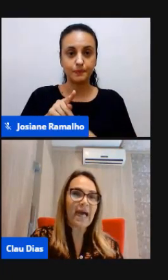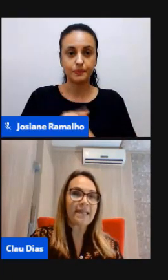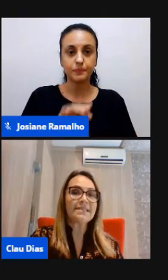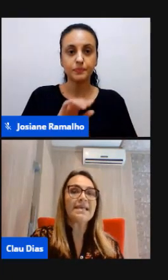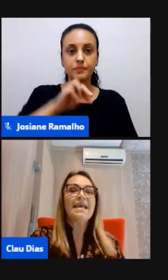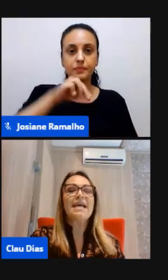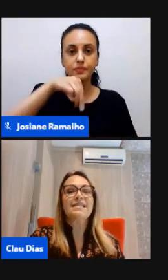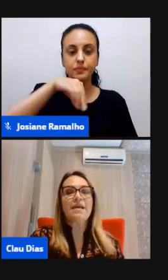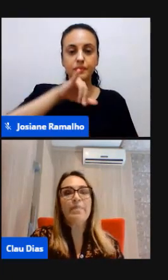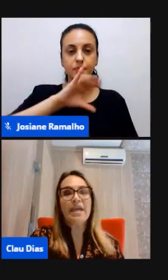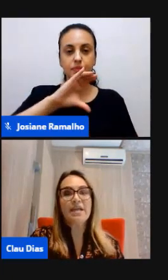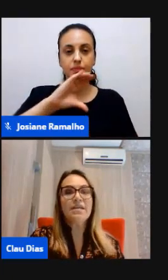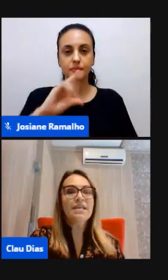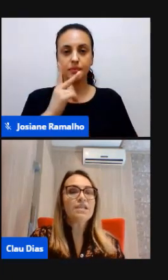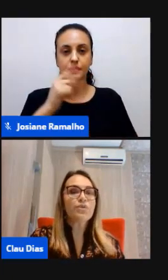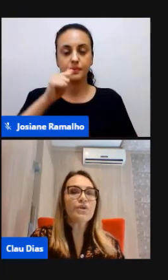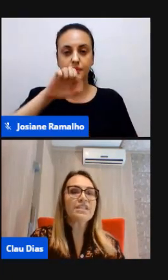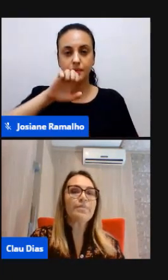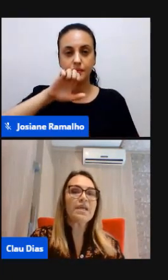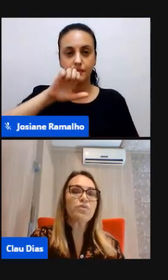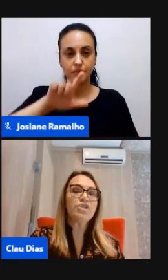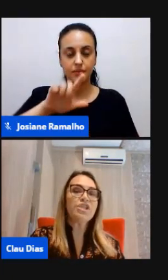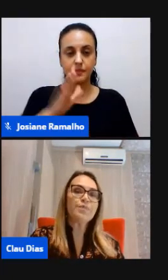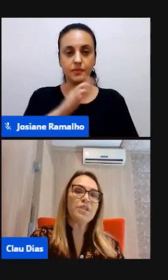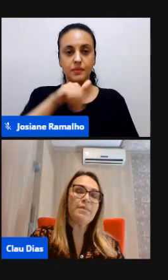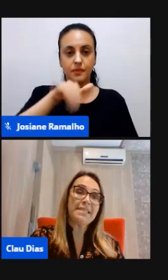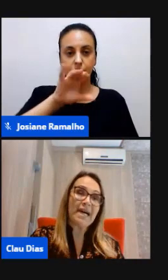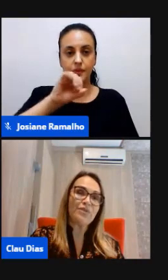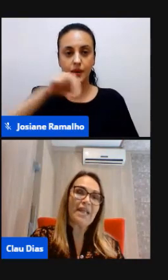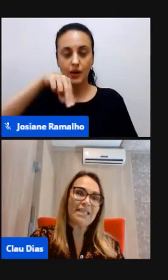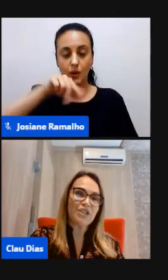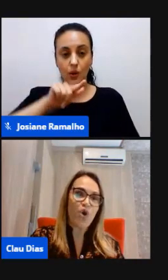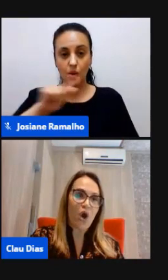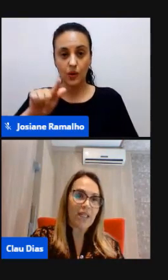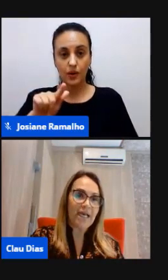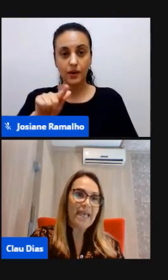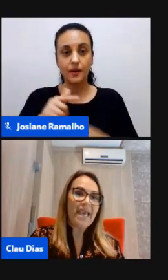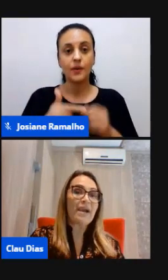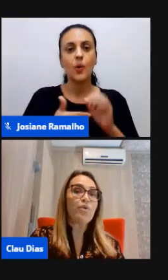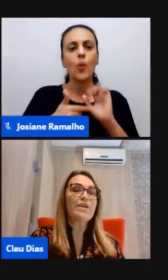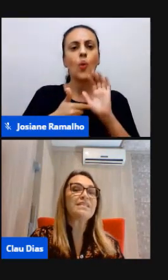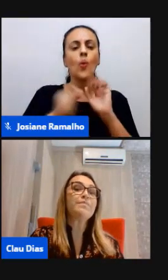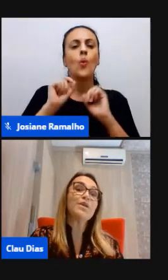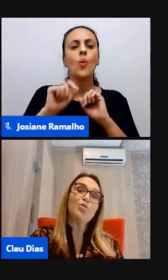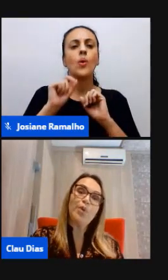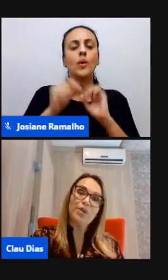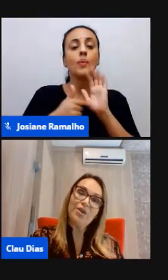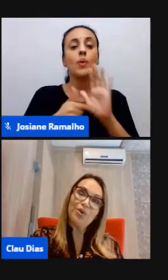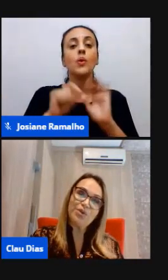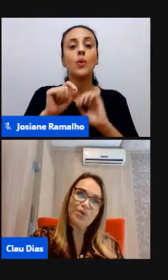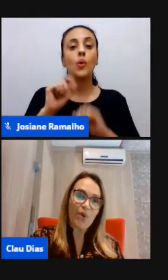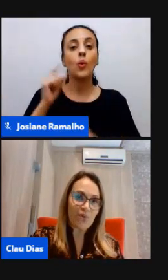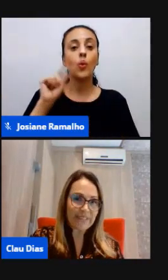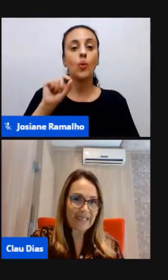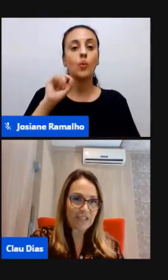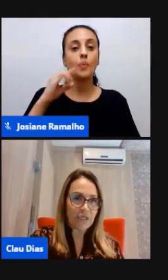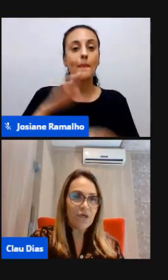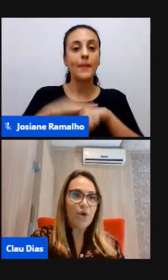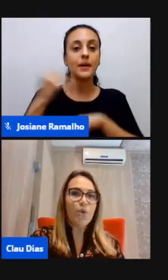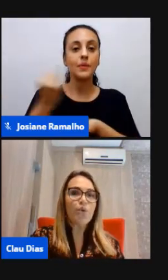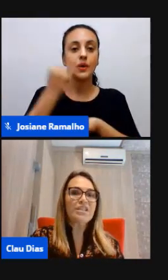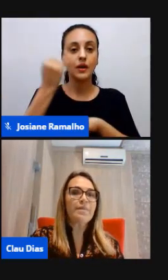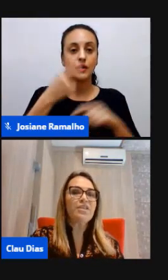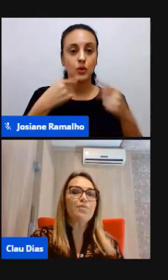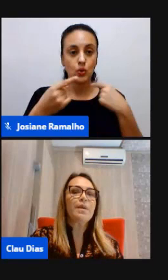discussões curriculares é saber se o conhecimento disponibilizado na escola é conhecimento poderoso, ou